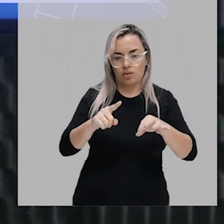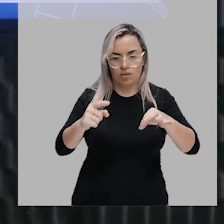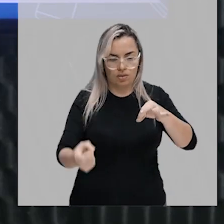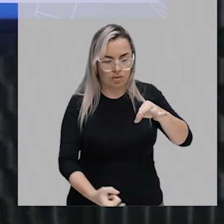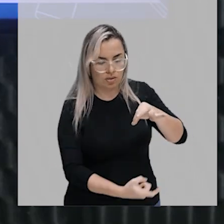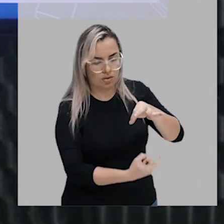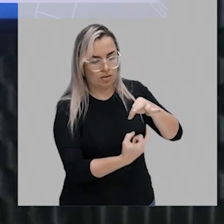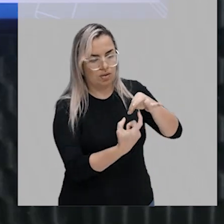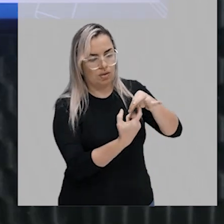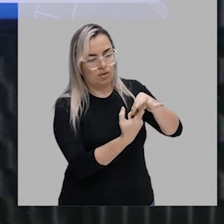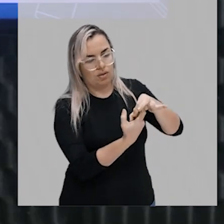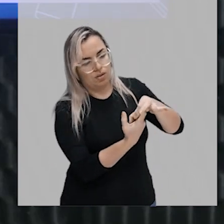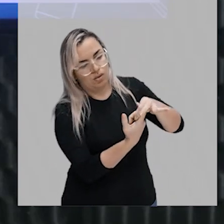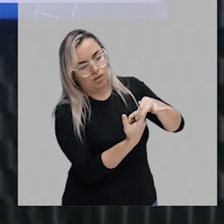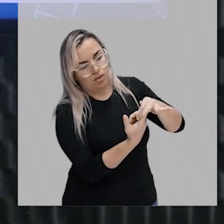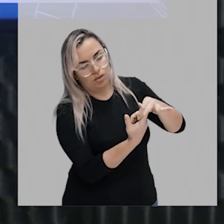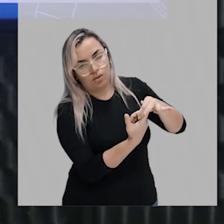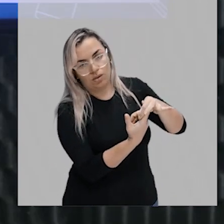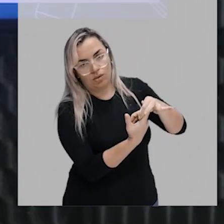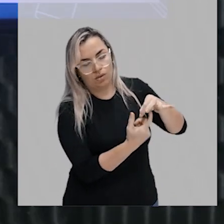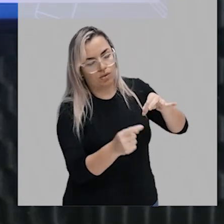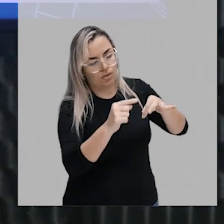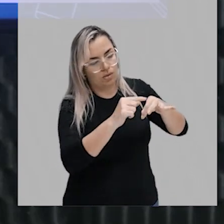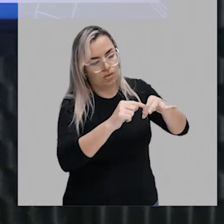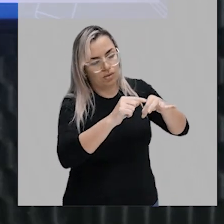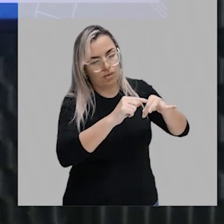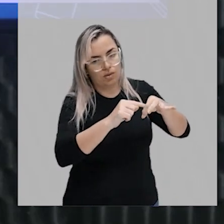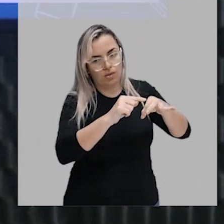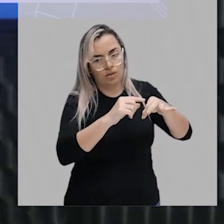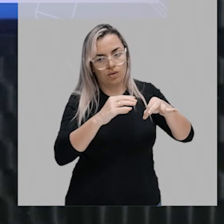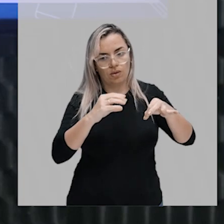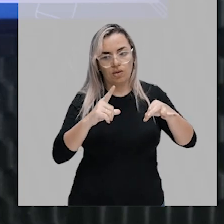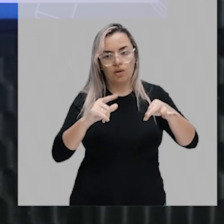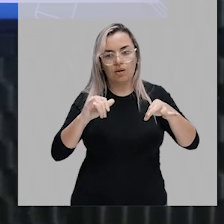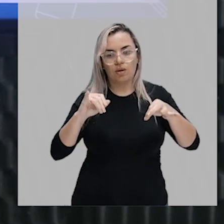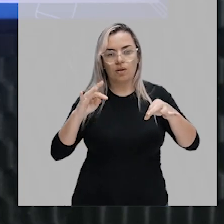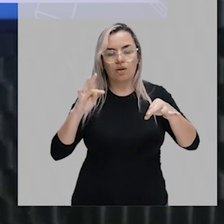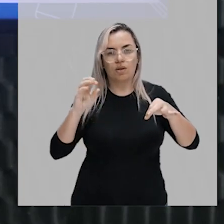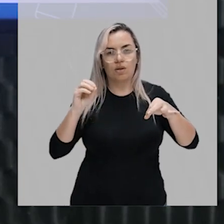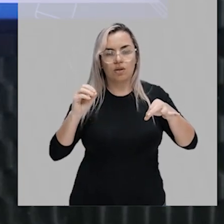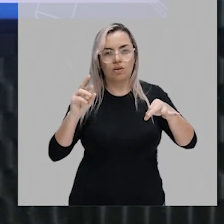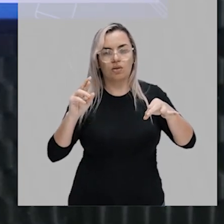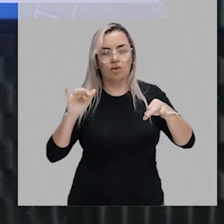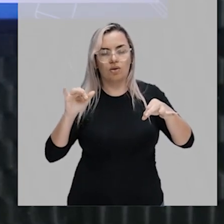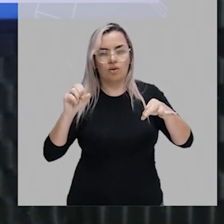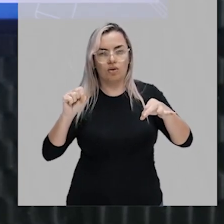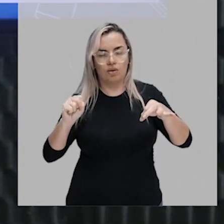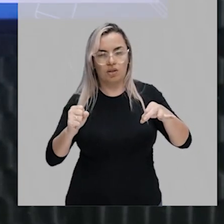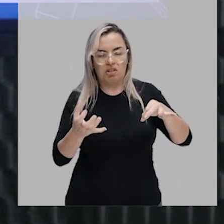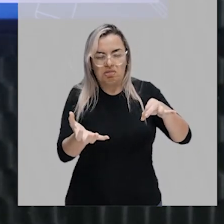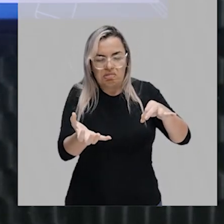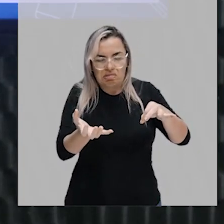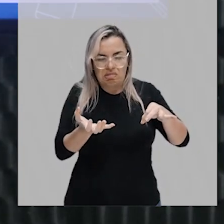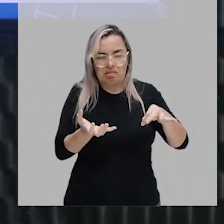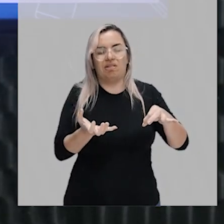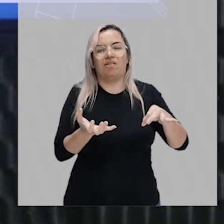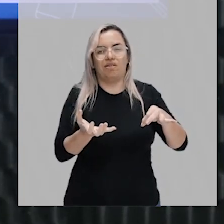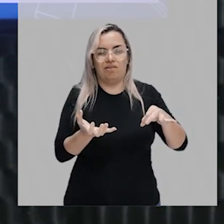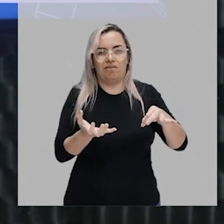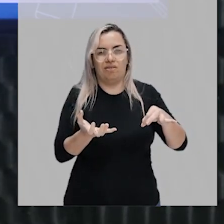clítoris. E o que seria esse órgão? É o órgão que na mulher vai causar excitação durante o ato sexual. Ele